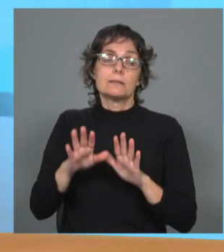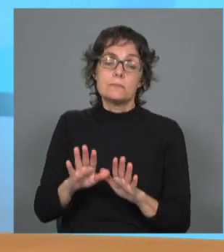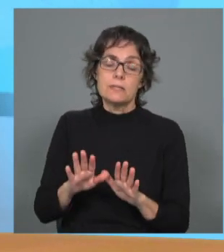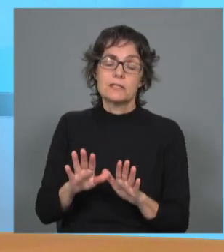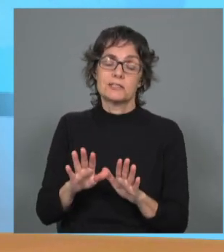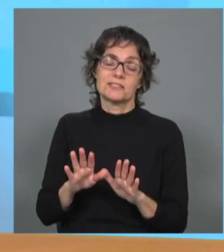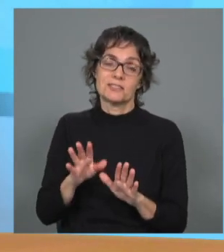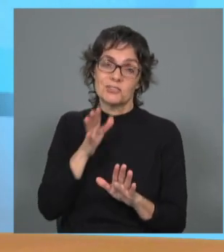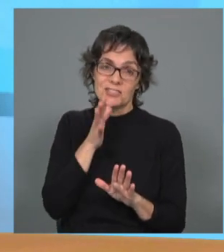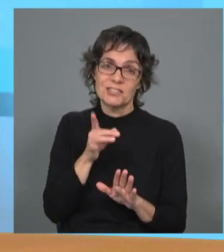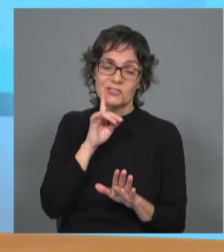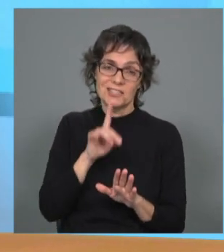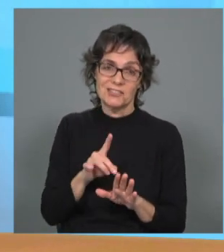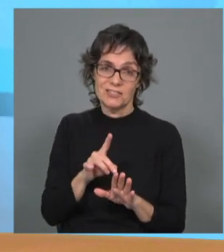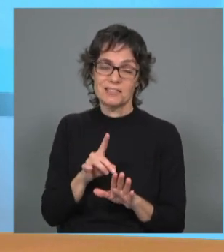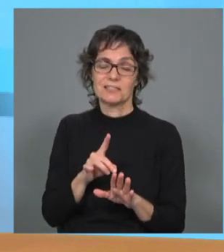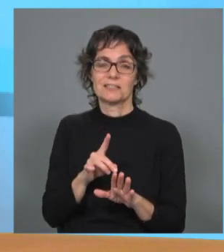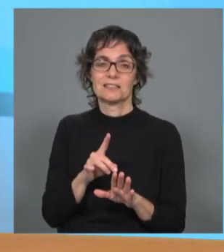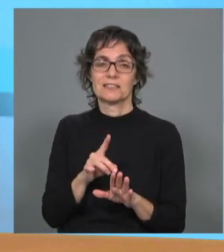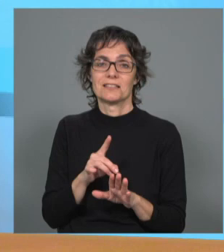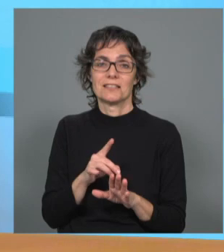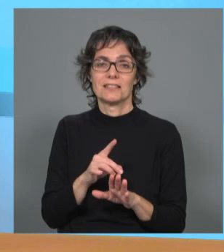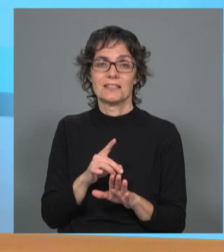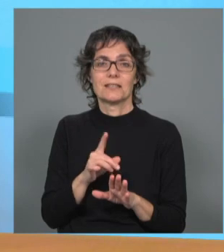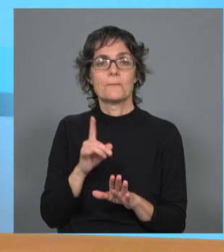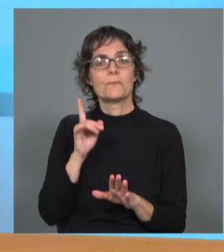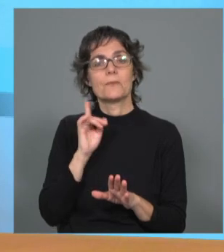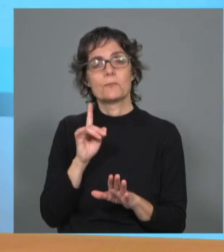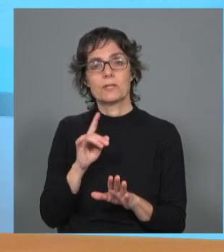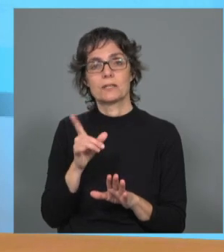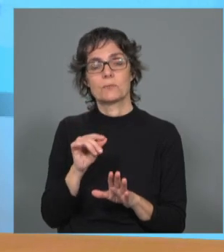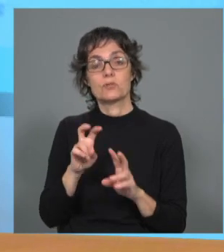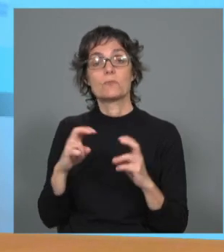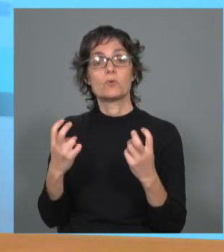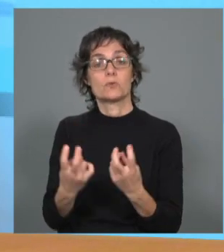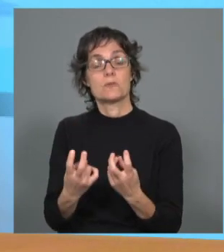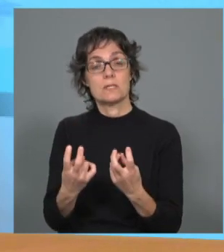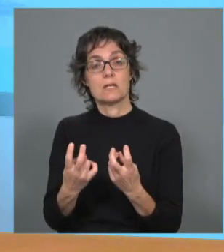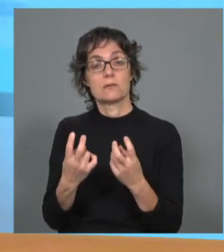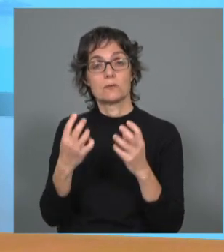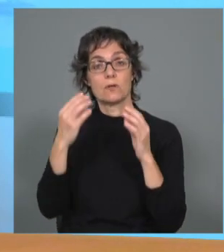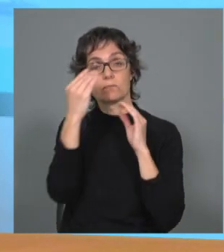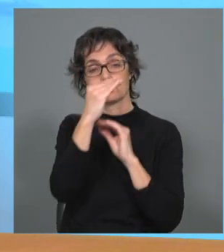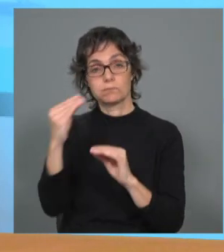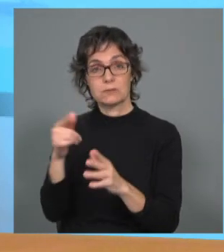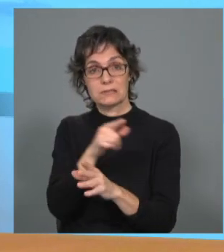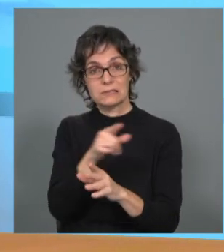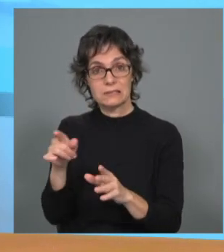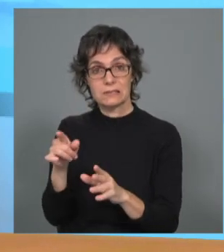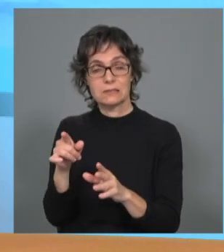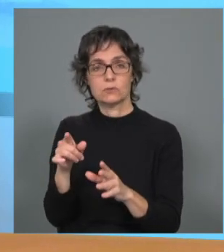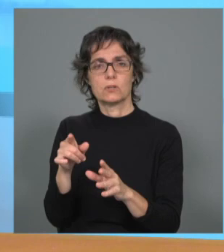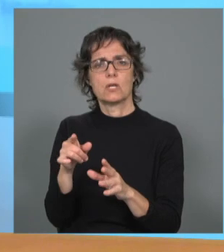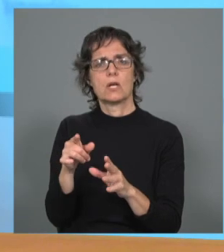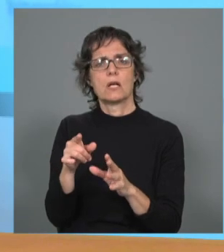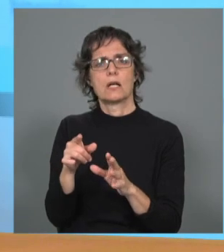importante avaliar, e note, sobretudo, que o Conselho Pastoral Diocesano faz um trabalho incrível, com pessoas muito